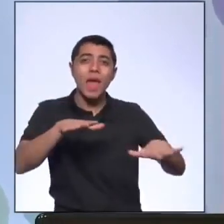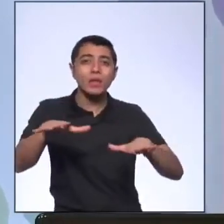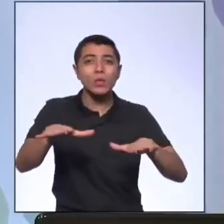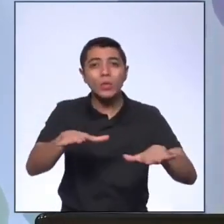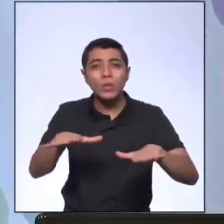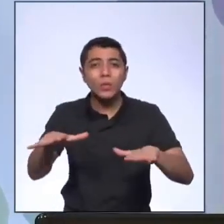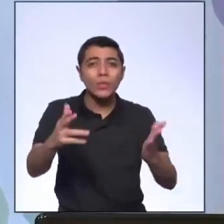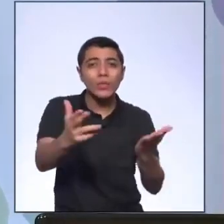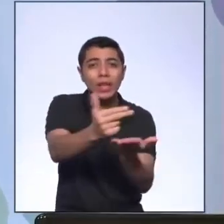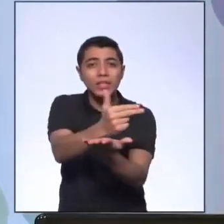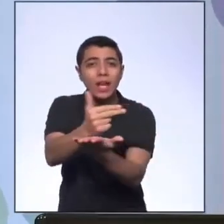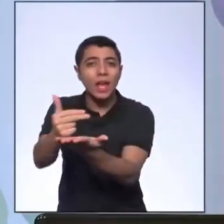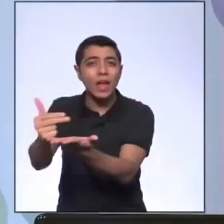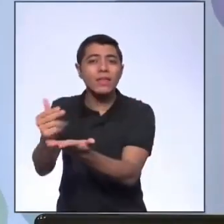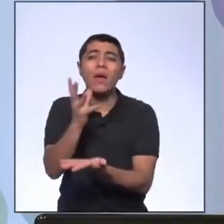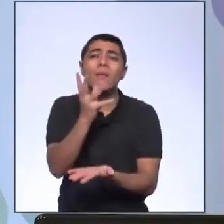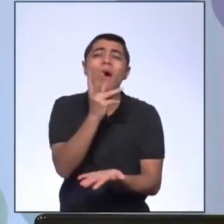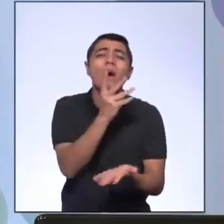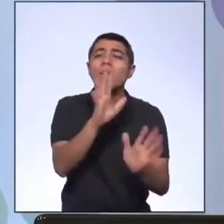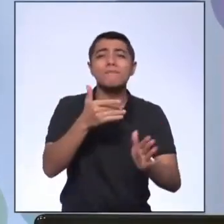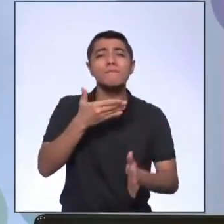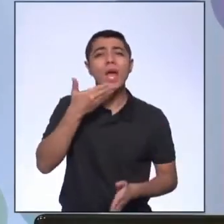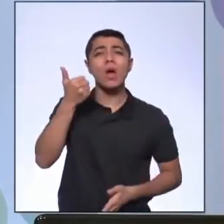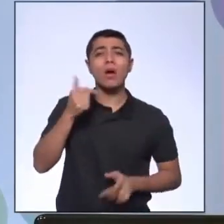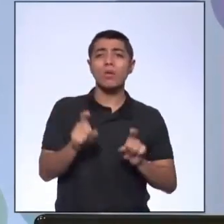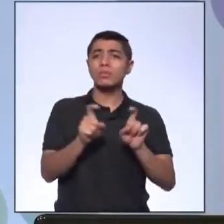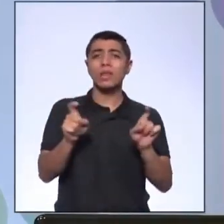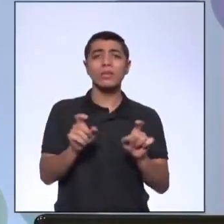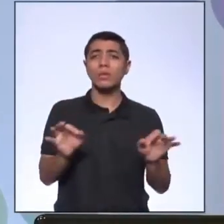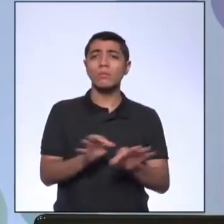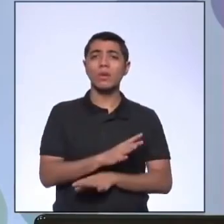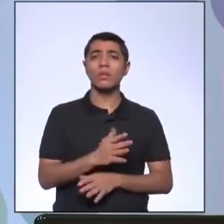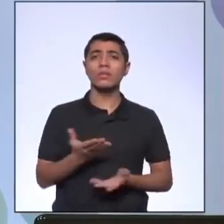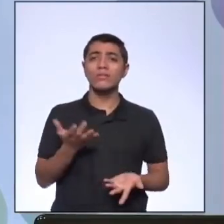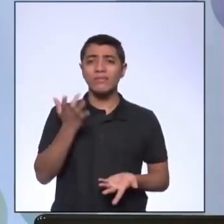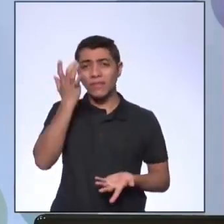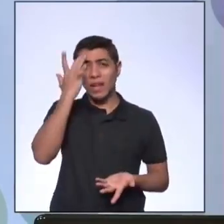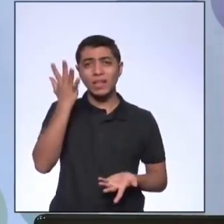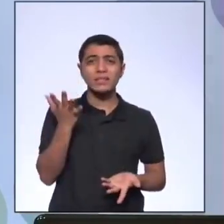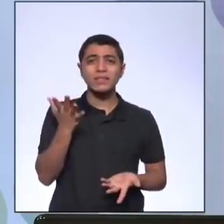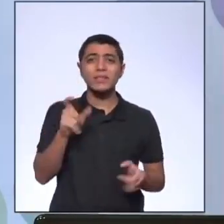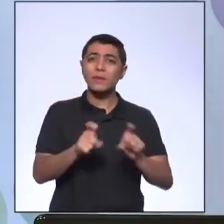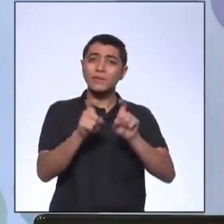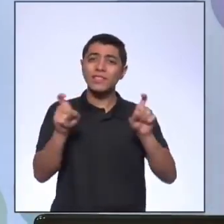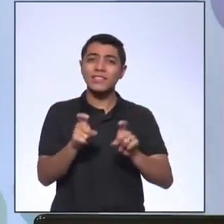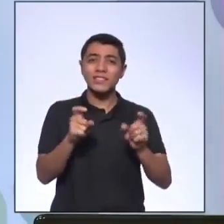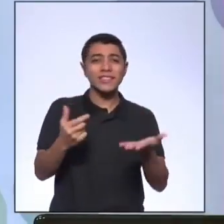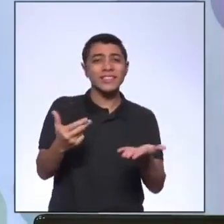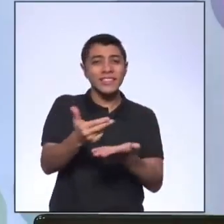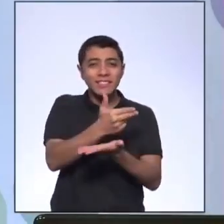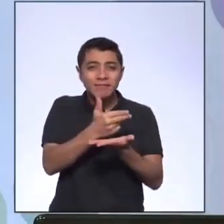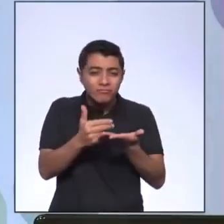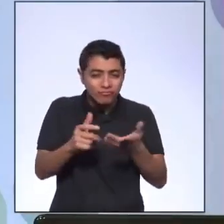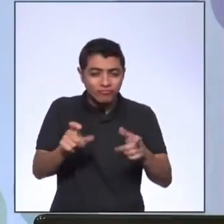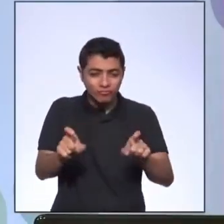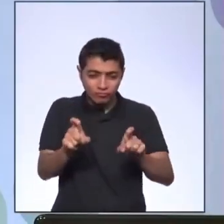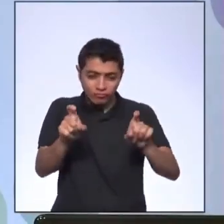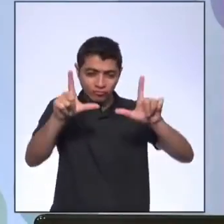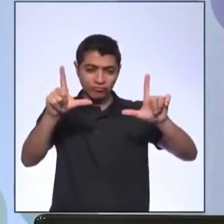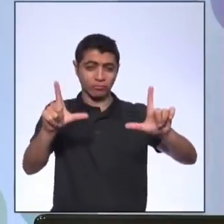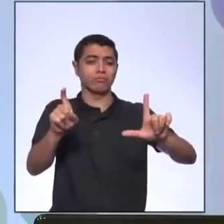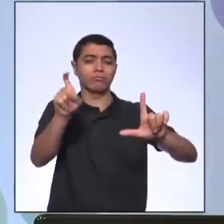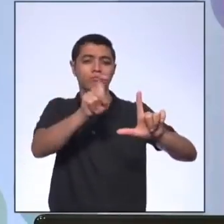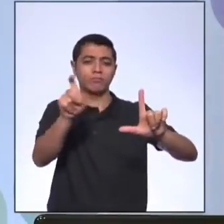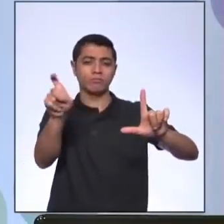E, inclusive, eu posso, com uma facilidade muito grande, além de criar essa forma de escrita, eu posso